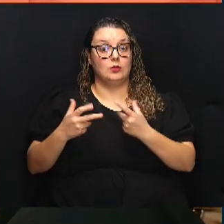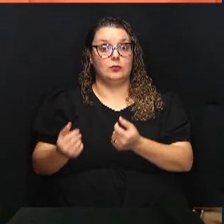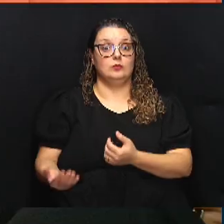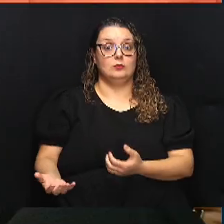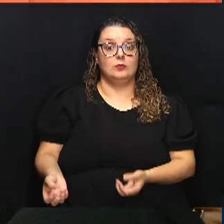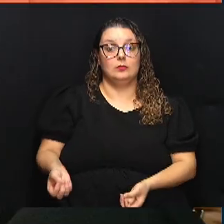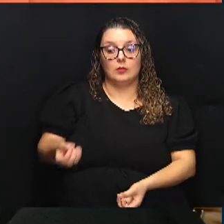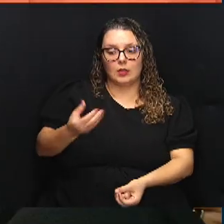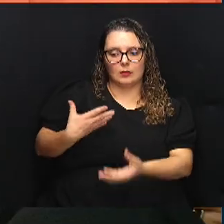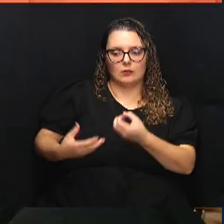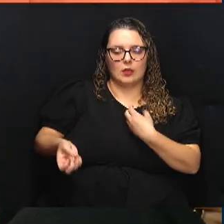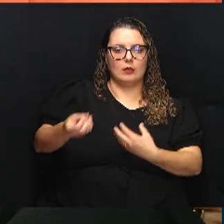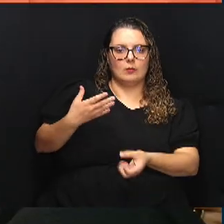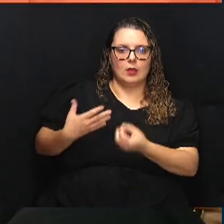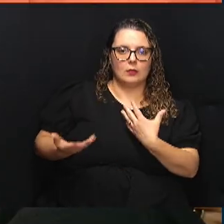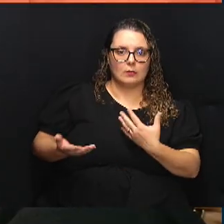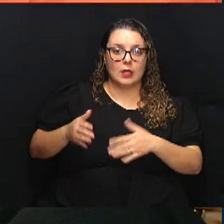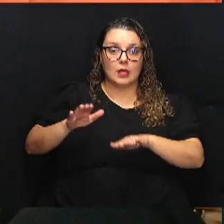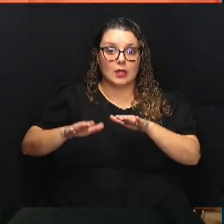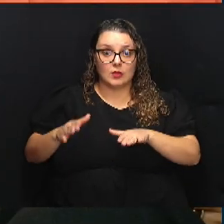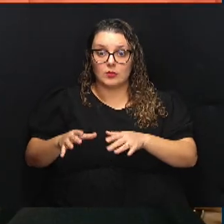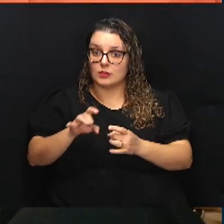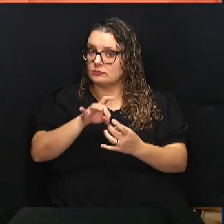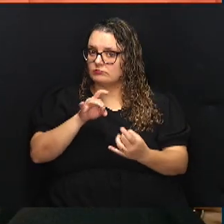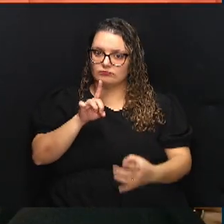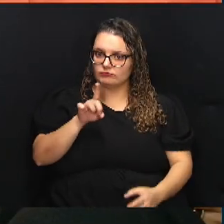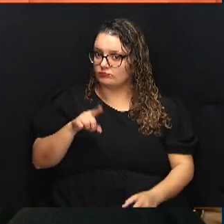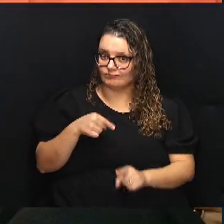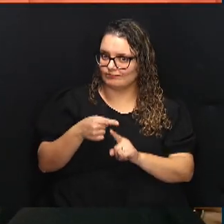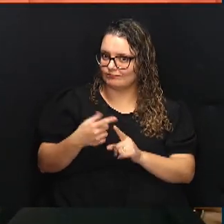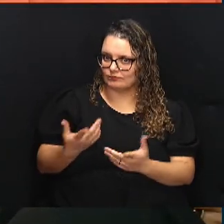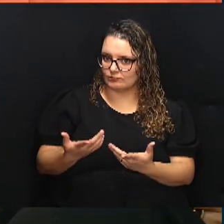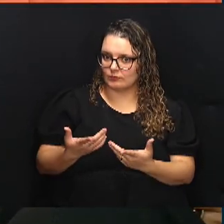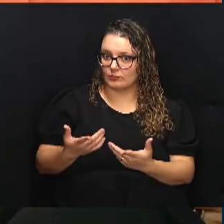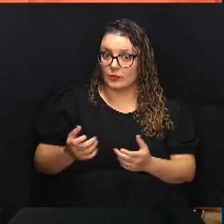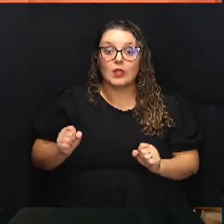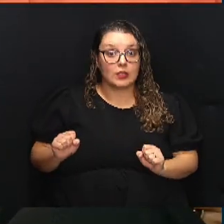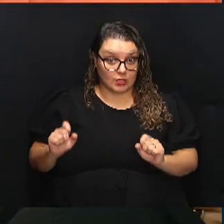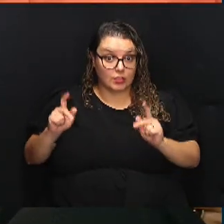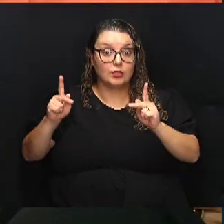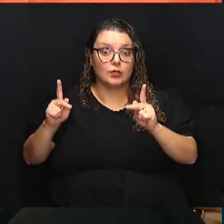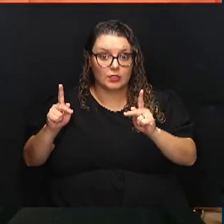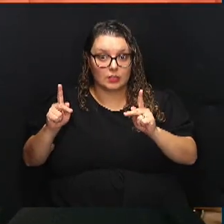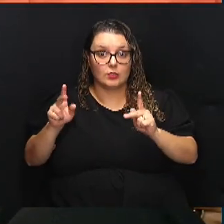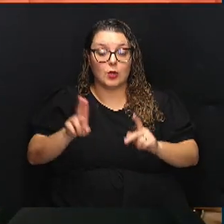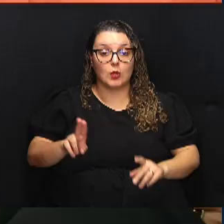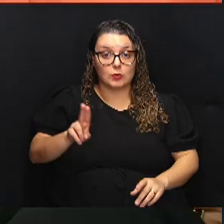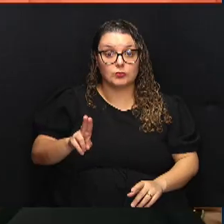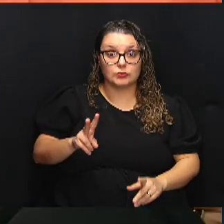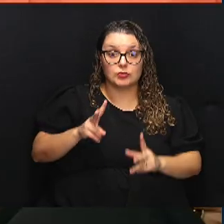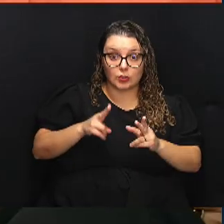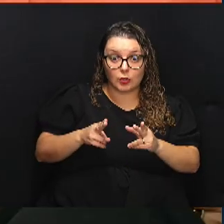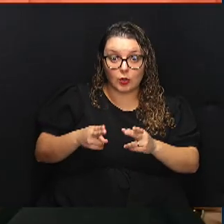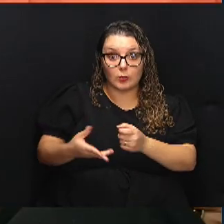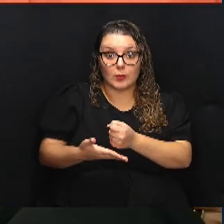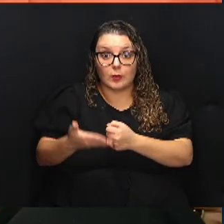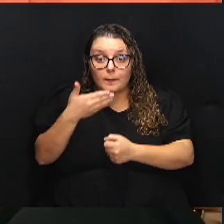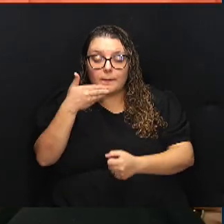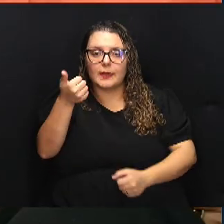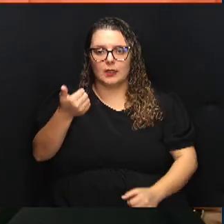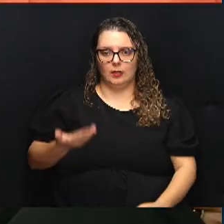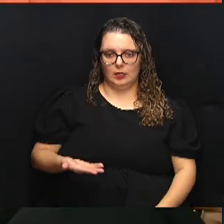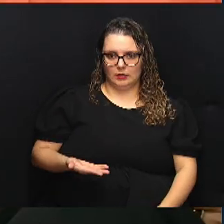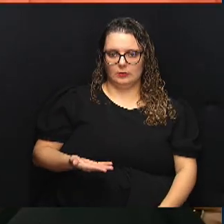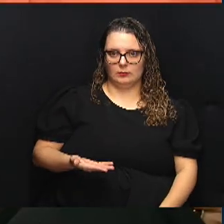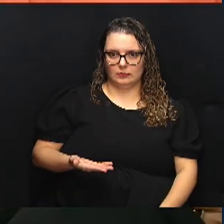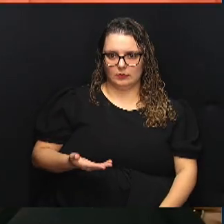vir, né? Às vezes o feedback não é tão positivo assim e tá tudo bem. Use isso como ponto de melhora, né?